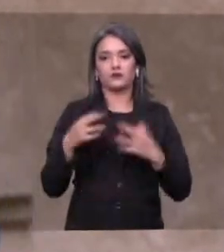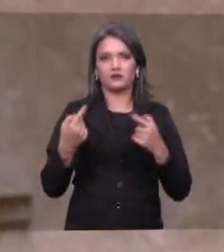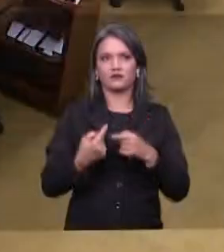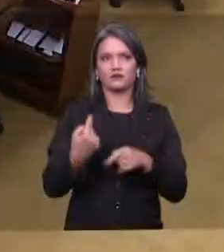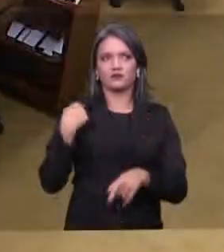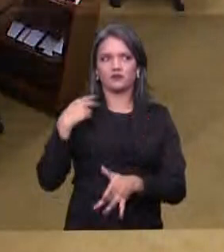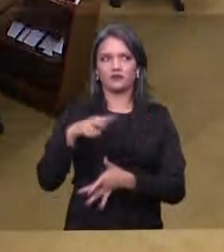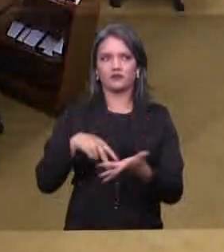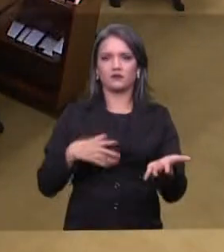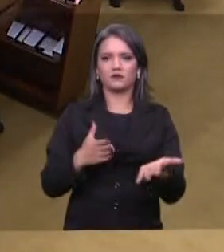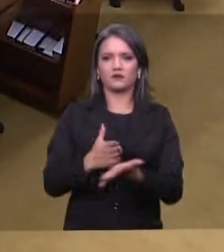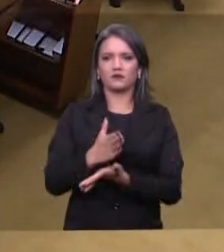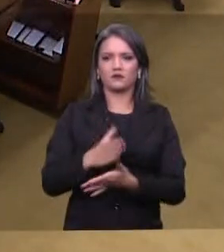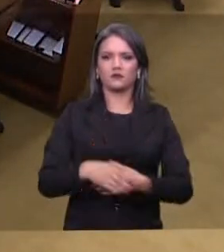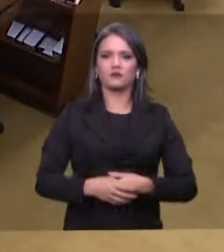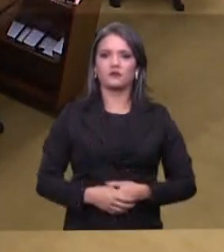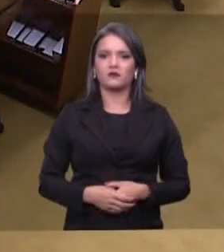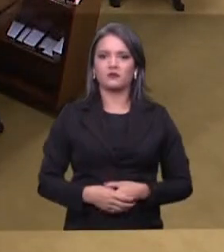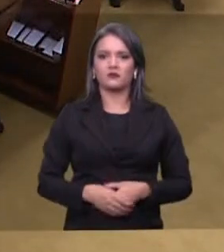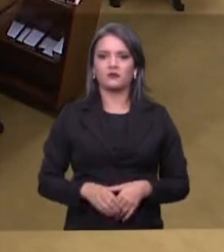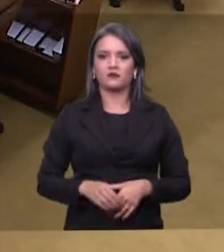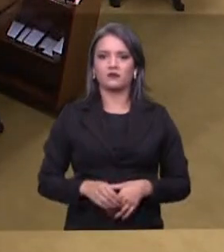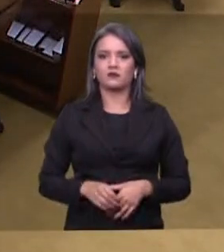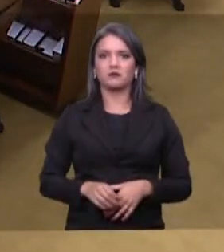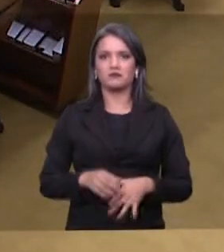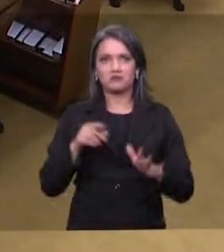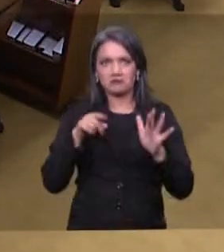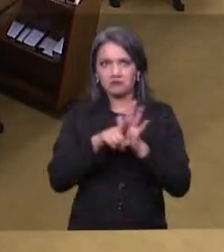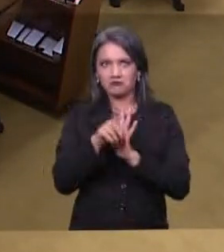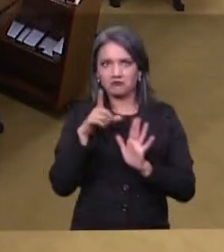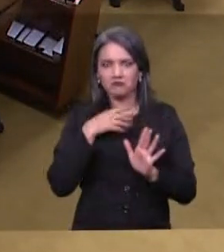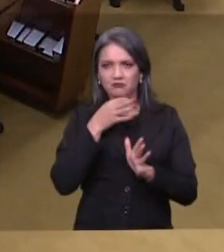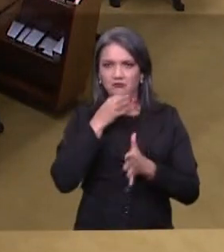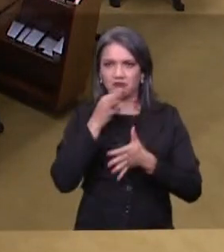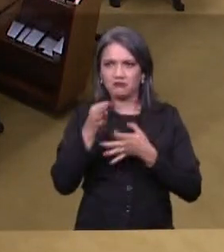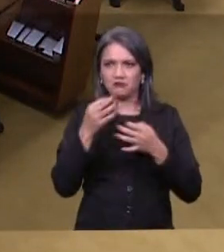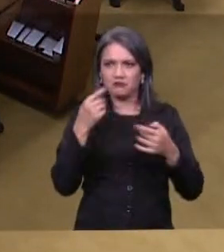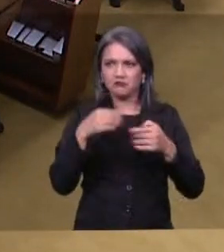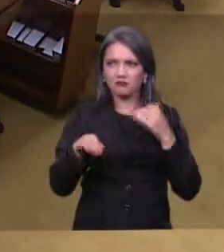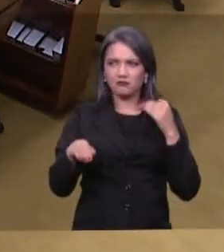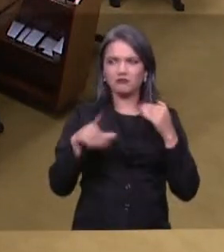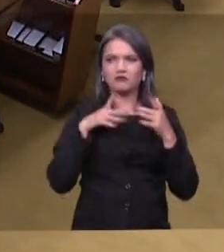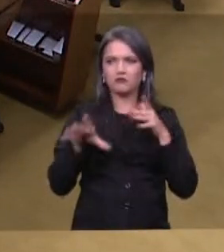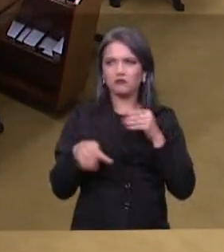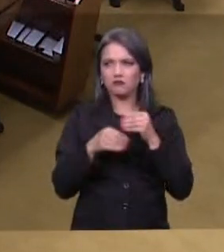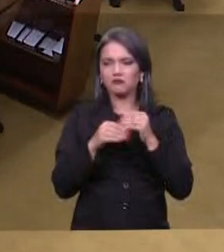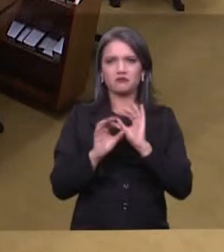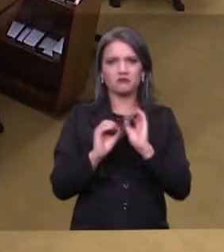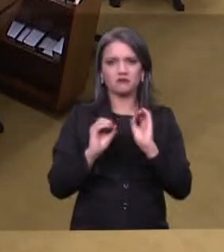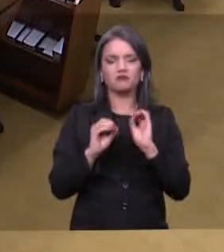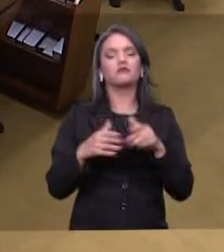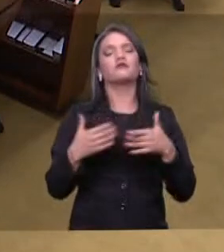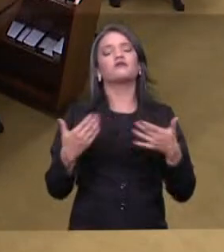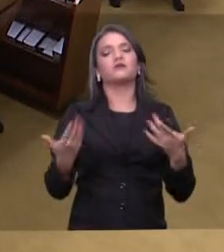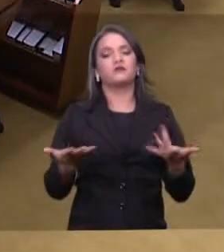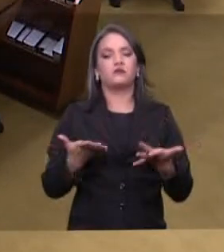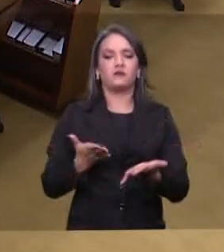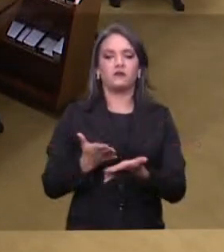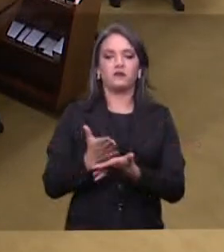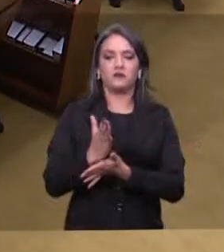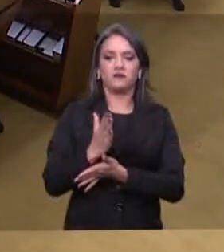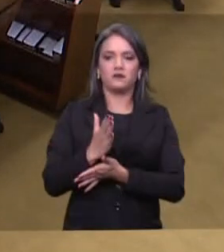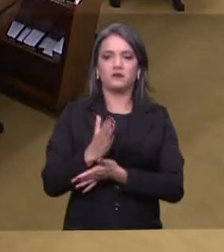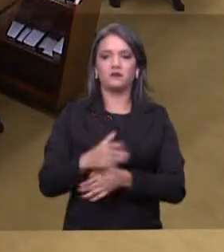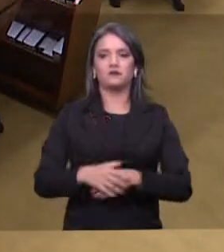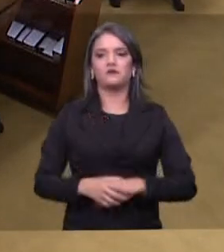sessão anterior. Pergunto se há alguma objeção ou complementação a ser feita na ata. Nada havendo,